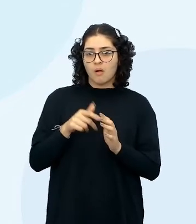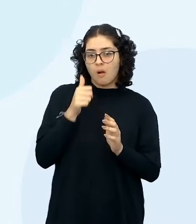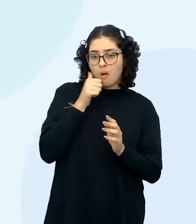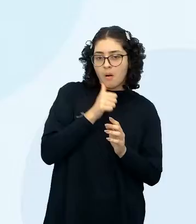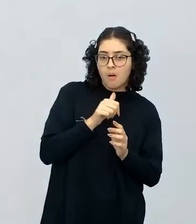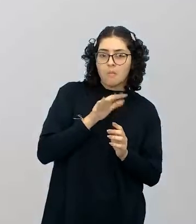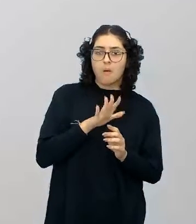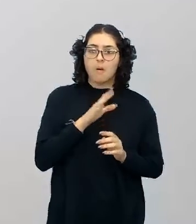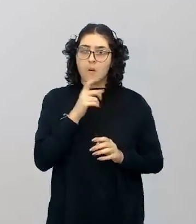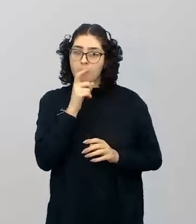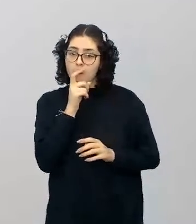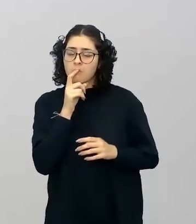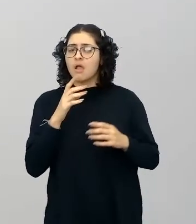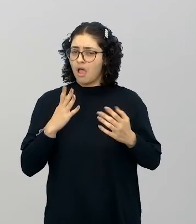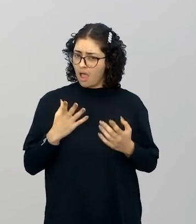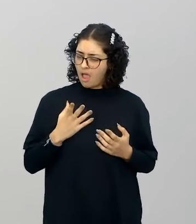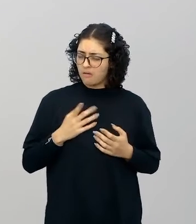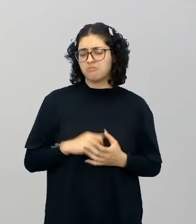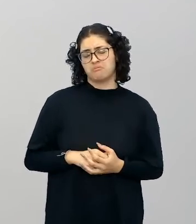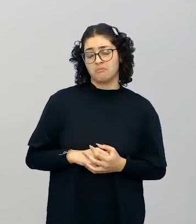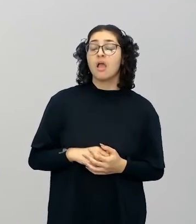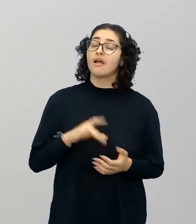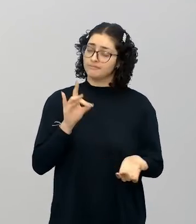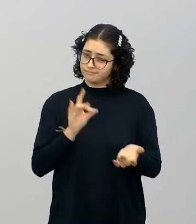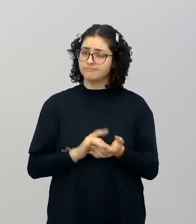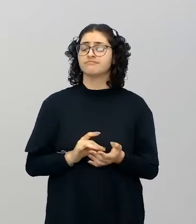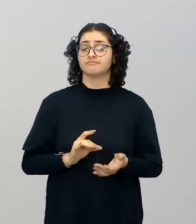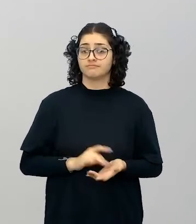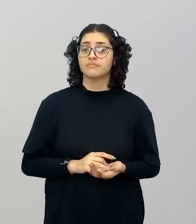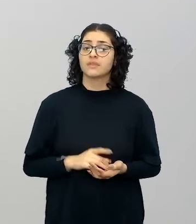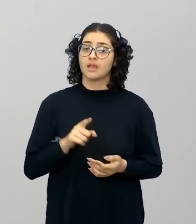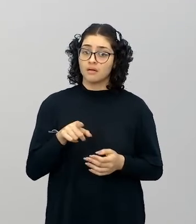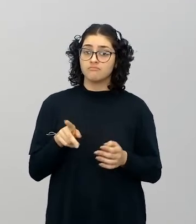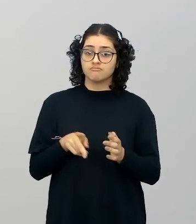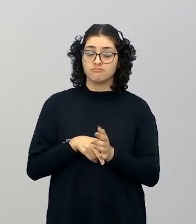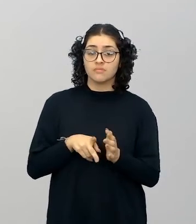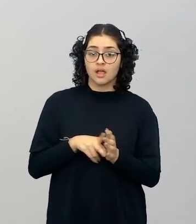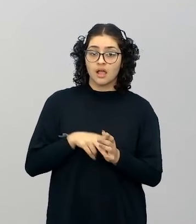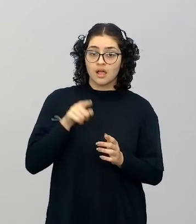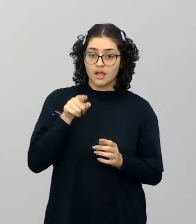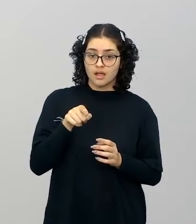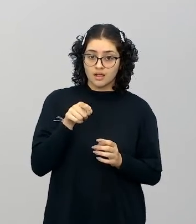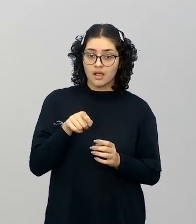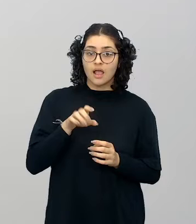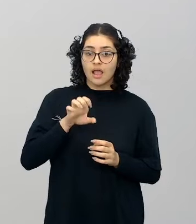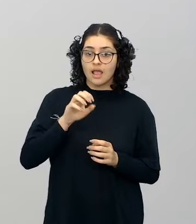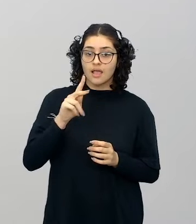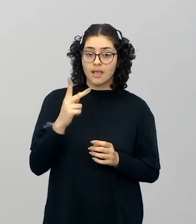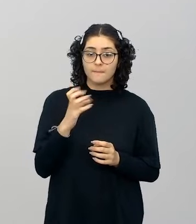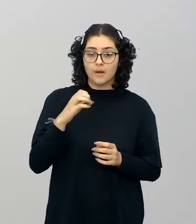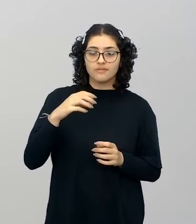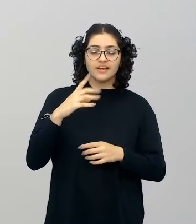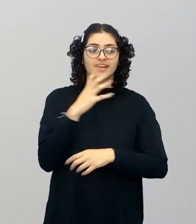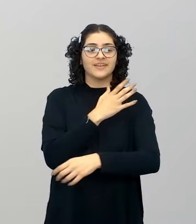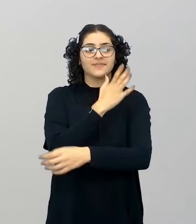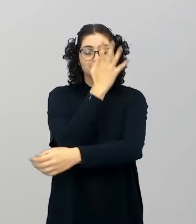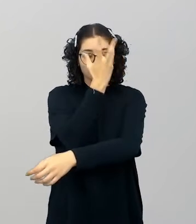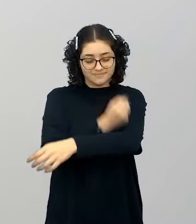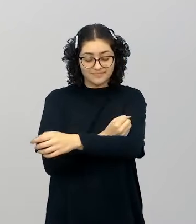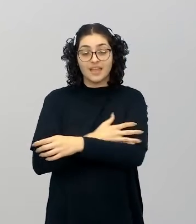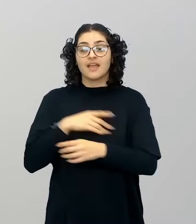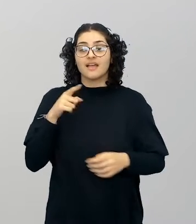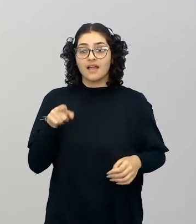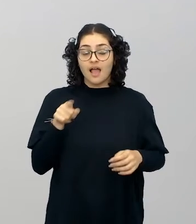Sim, exatamente. Então, como lá na distrofia muscular, aqui também, na hemofilia,